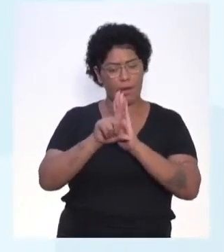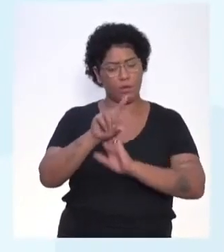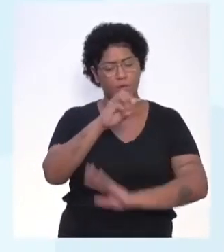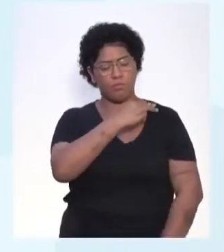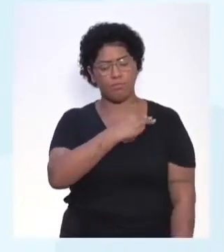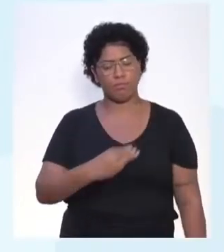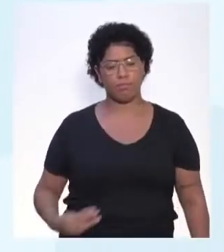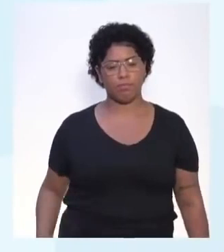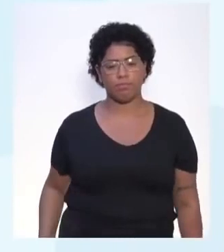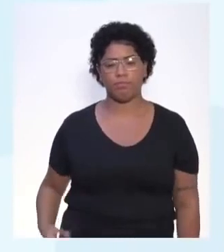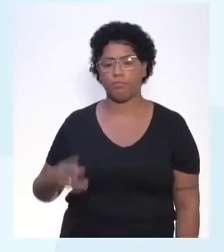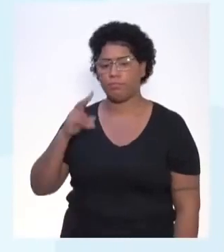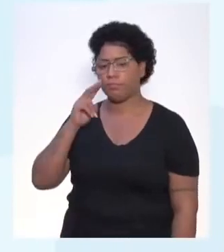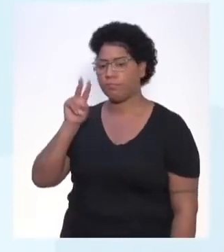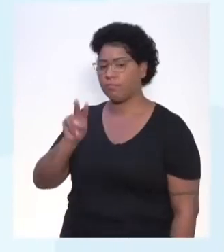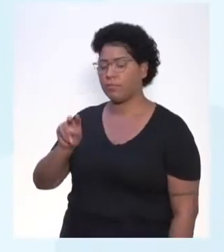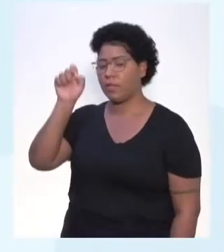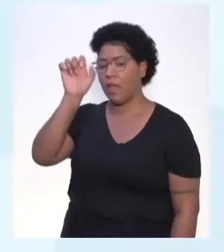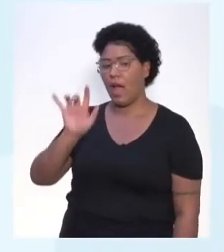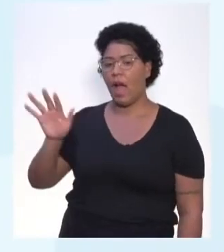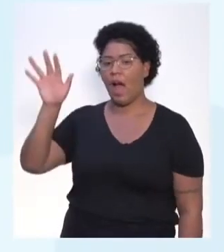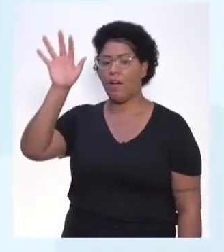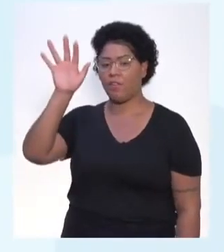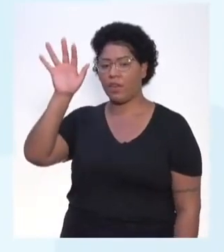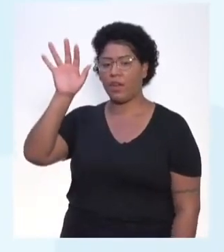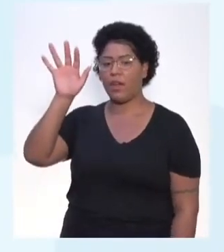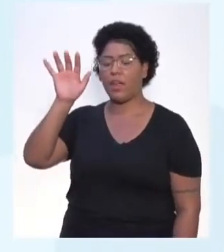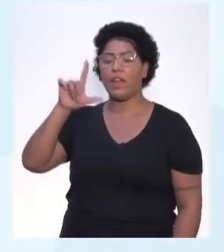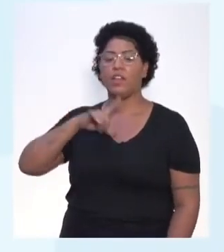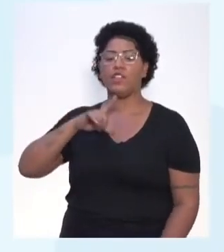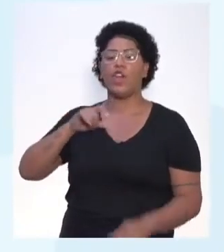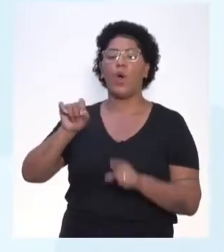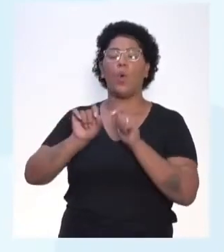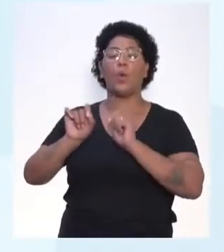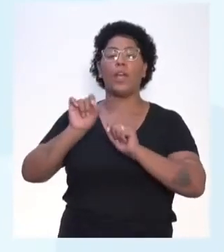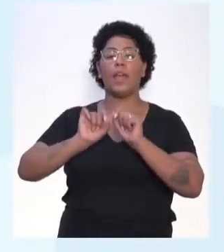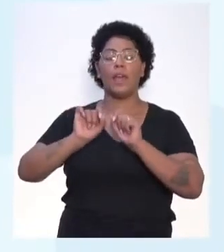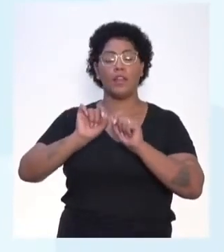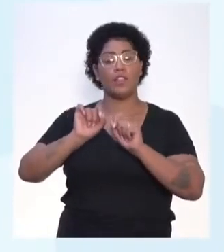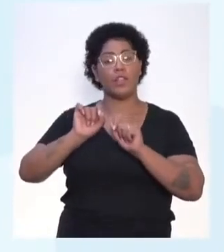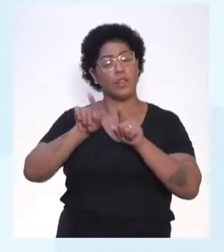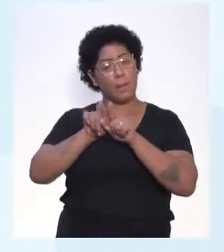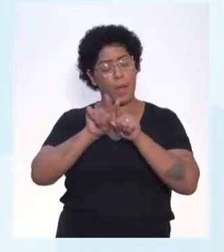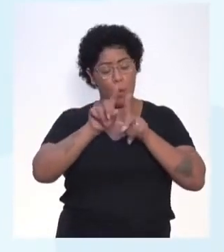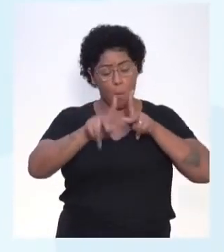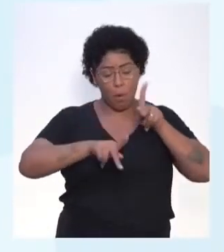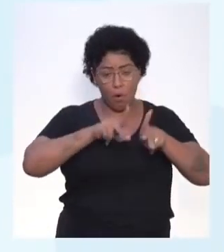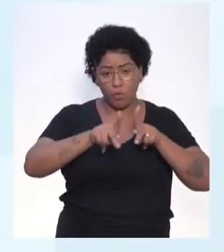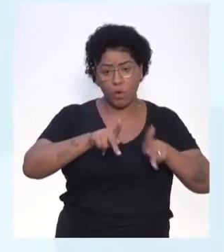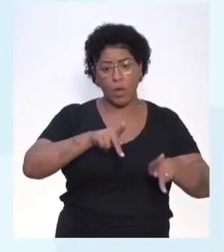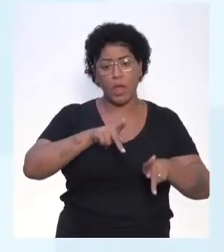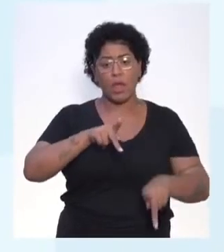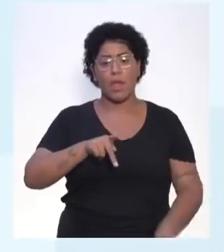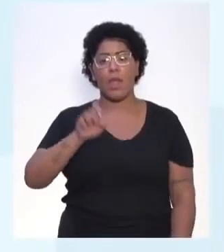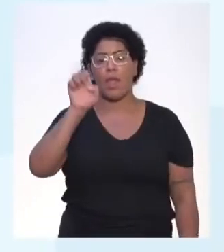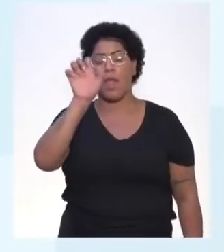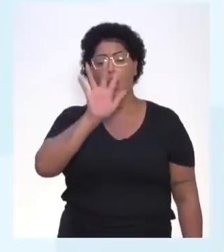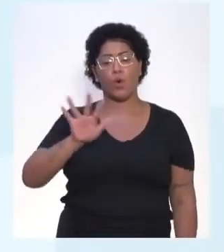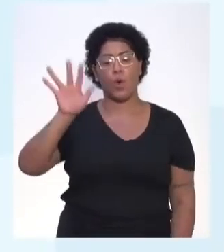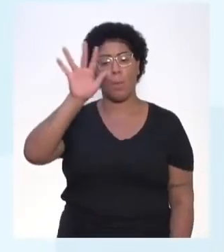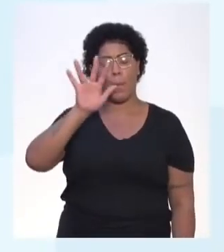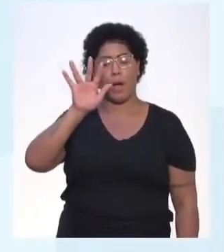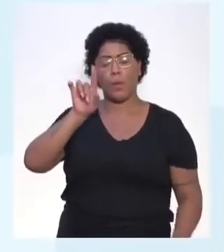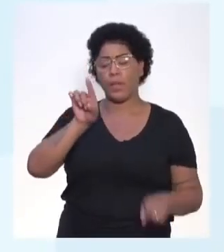missão civilizadora ou civilizatória, né? Eles têm privilégios dentro dessas sociedades, tirando direitos